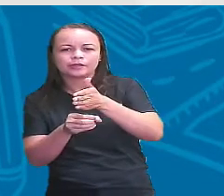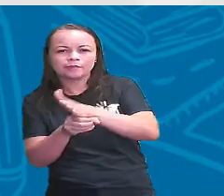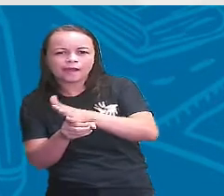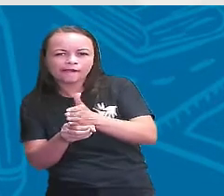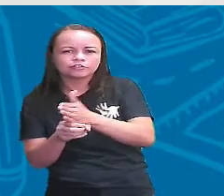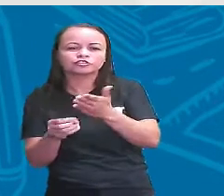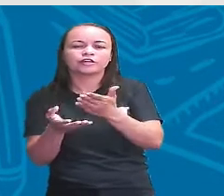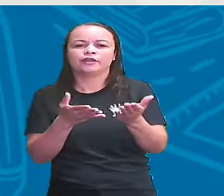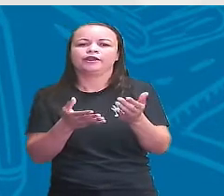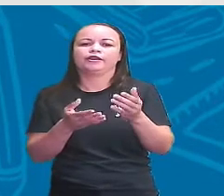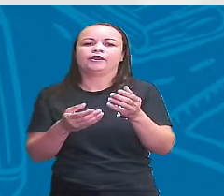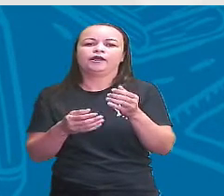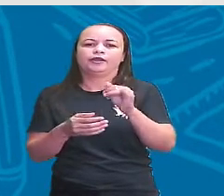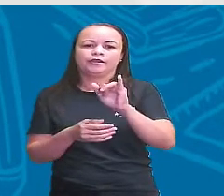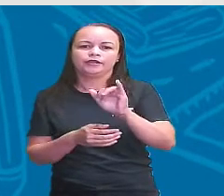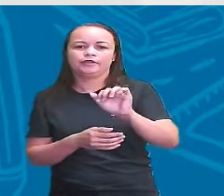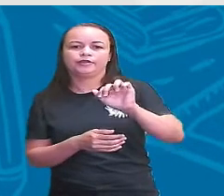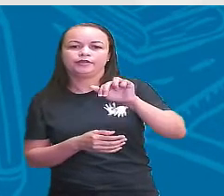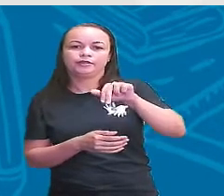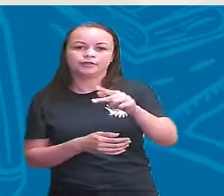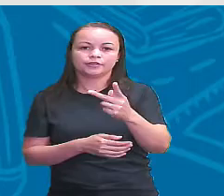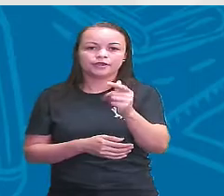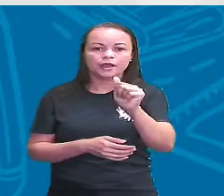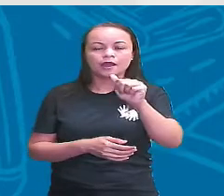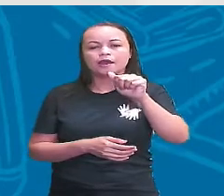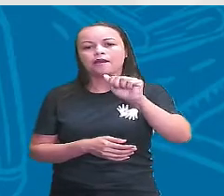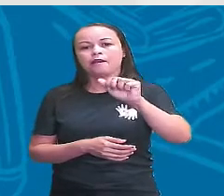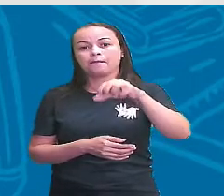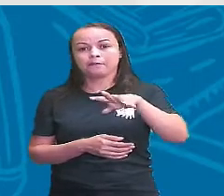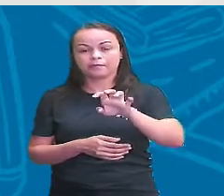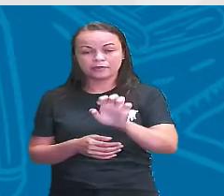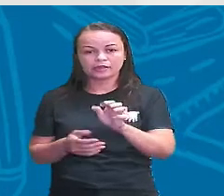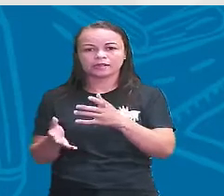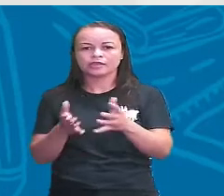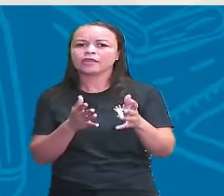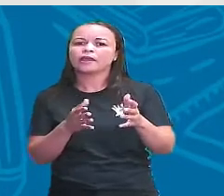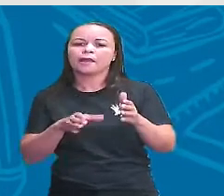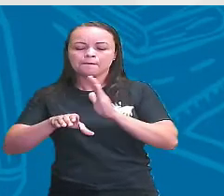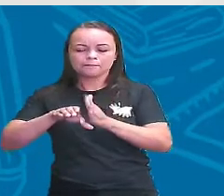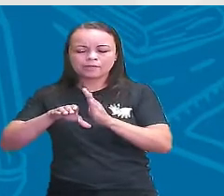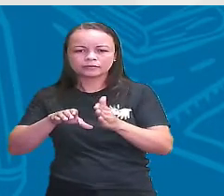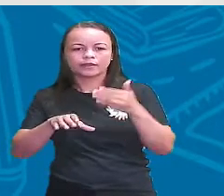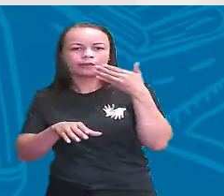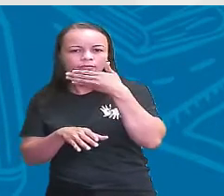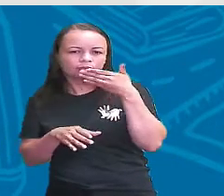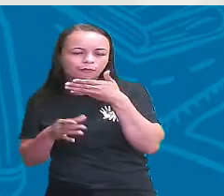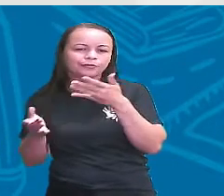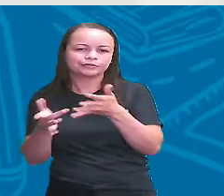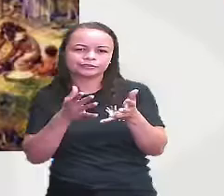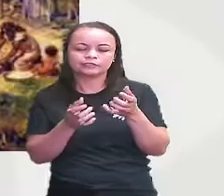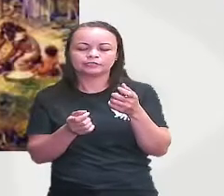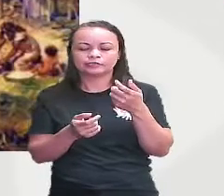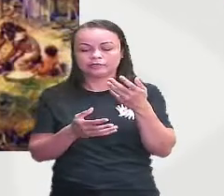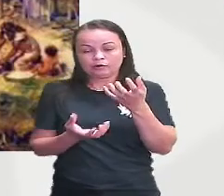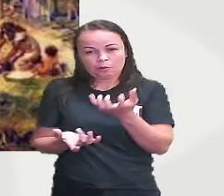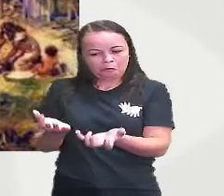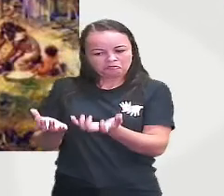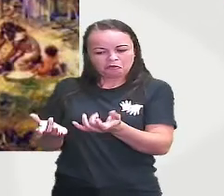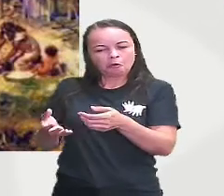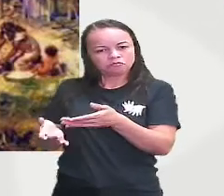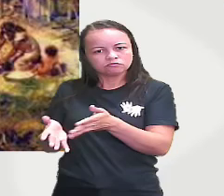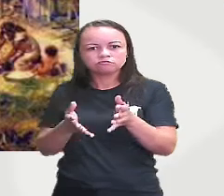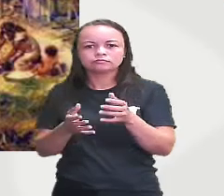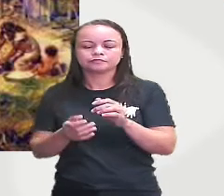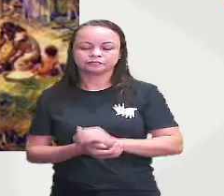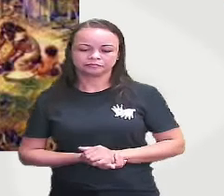batata doce. E ele foi descobrindo isso depois que ele aprendeu a dominar o fogo. Olha só, No período chamado Neolítico, o homem